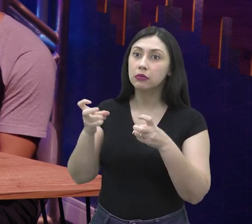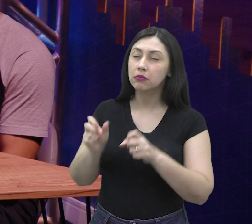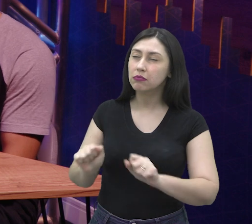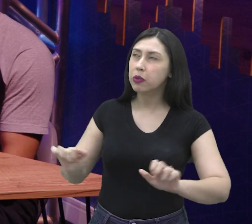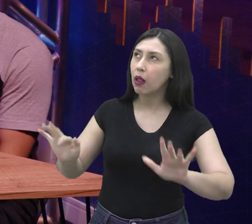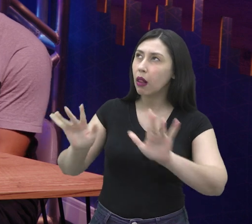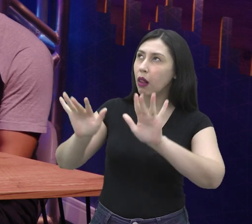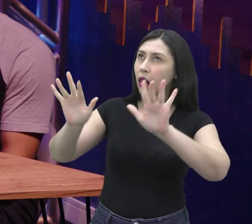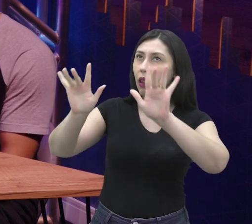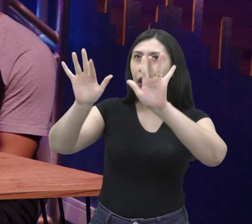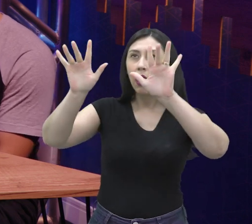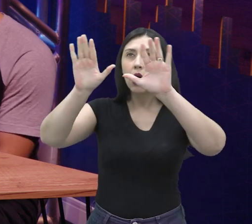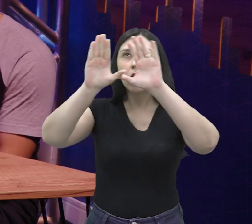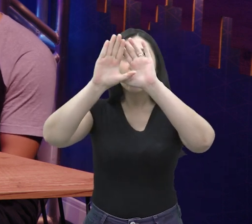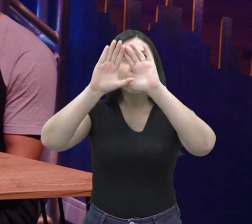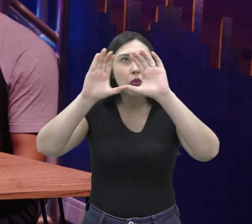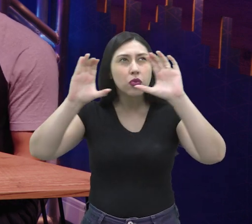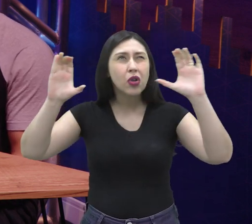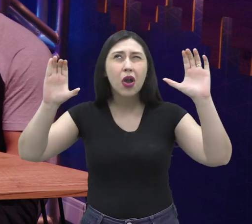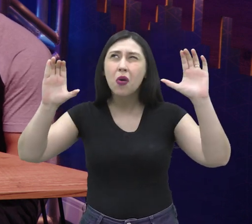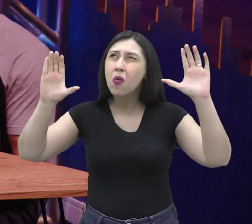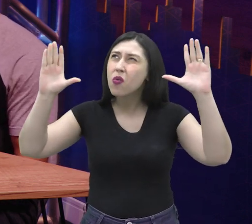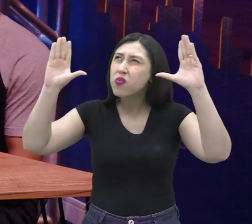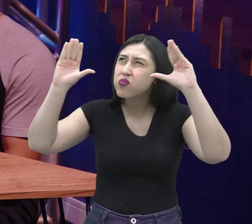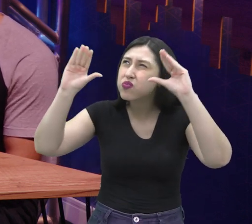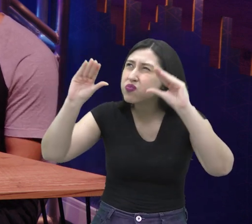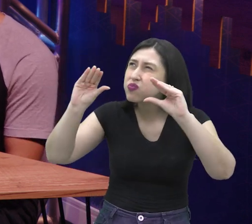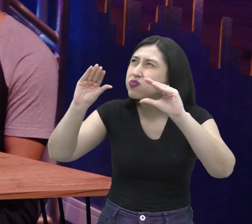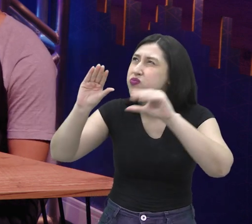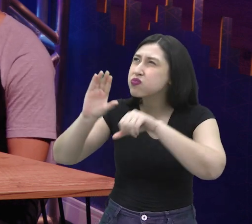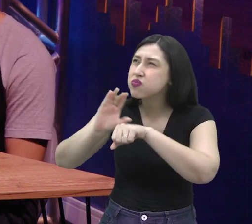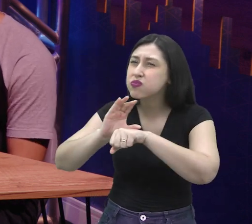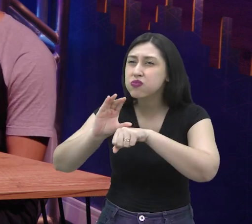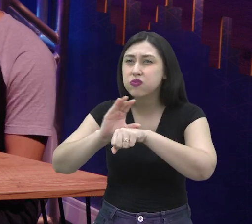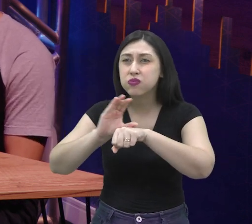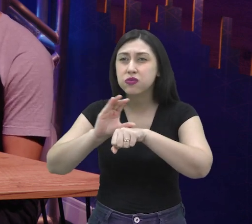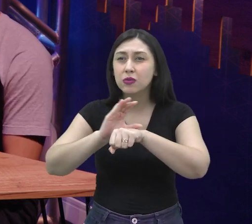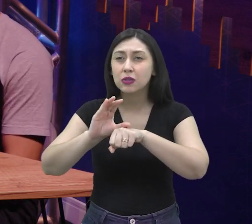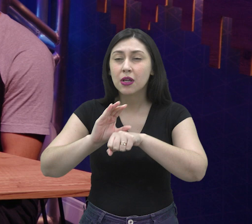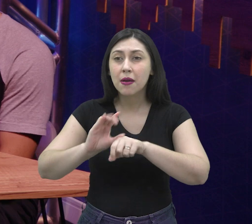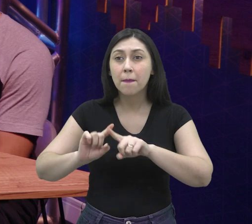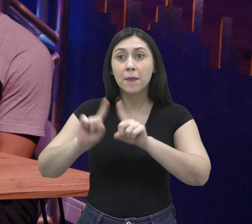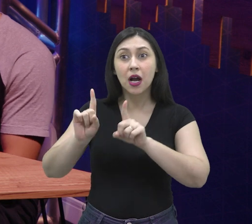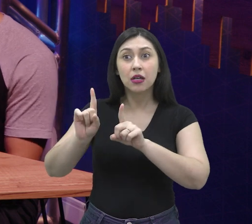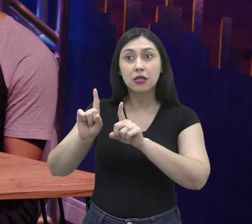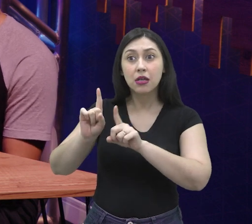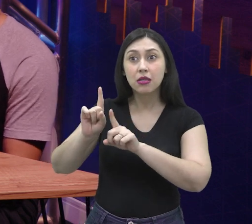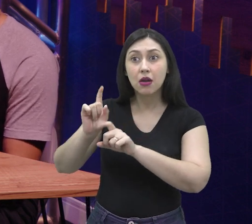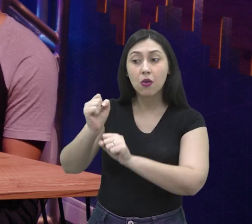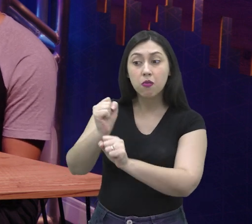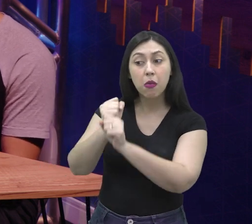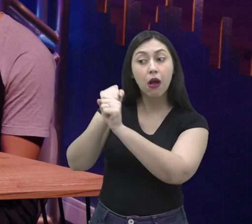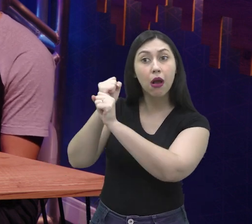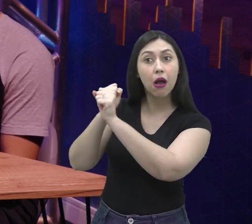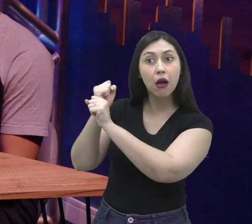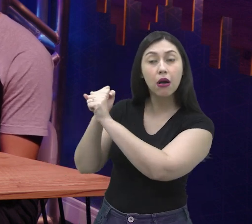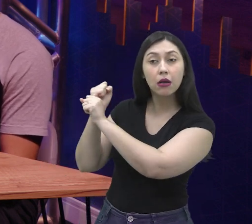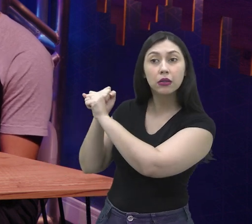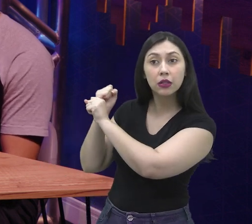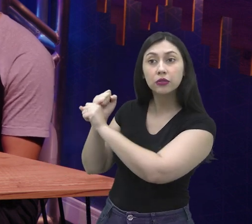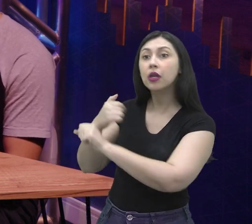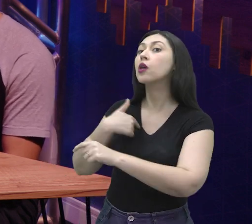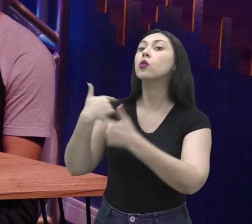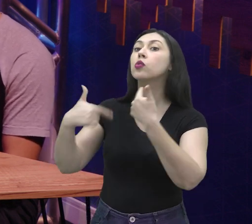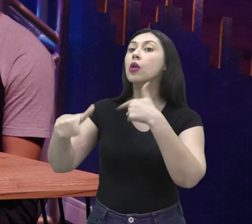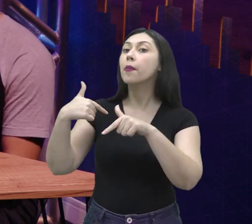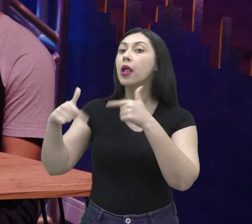a presença de fumaça, o céu acinzentado e tudo mais, né? Mas há alguns anos atrás,